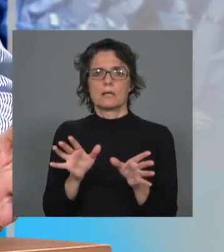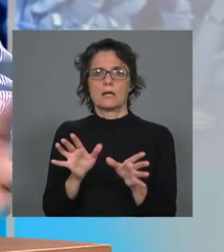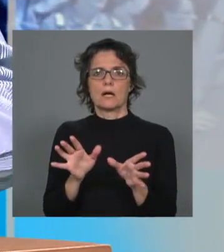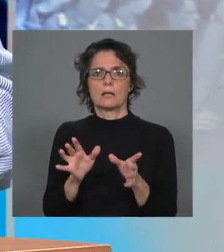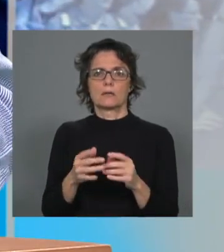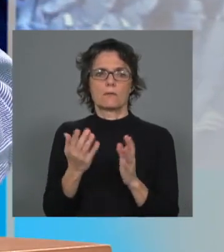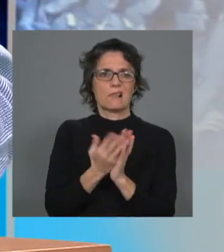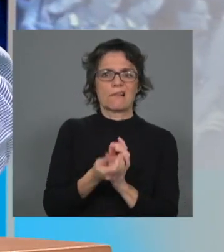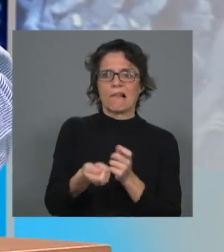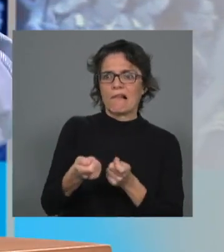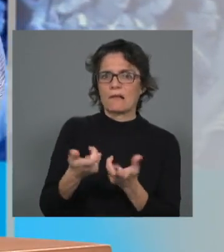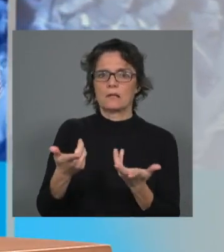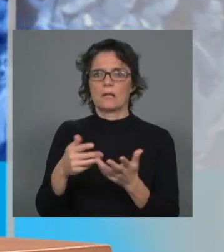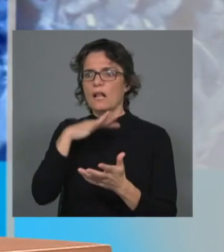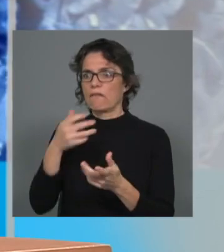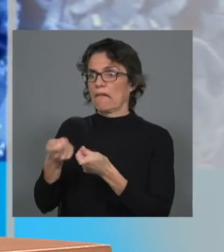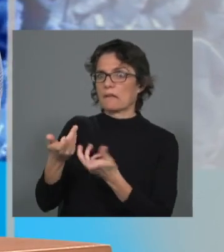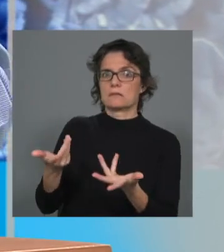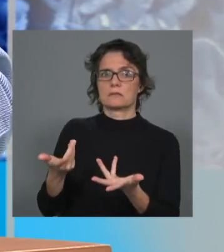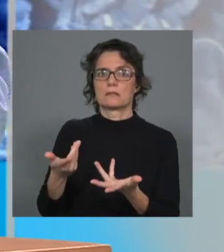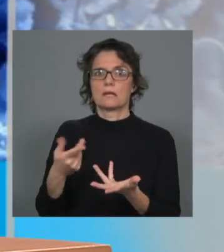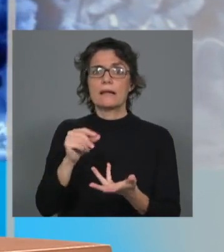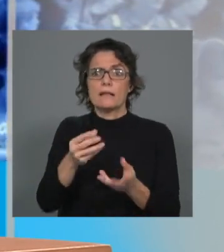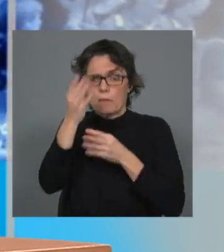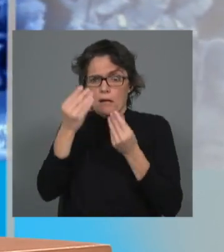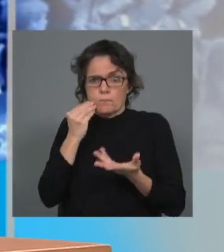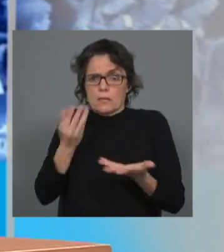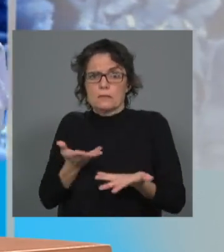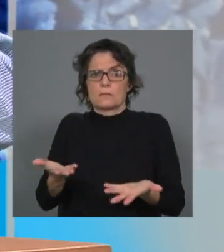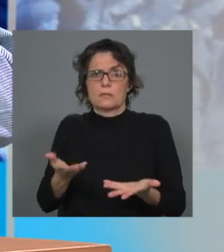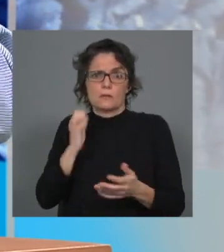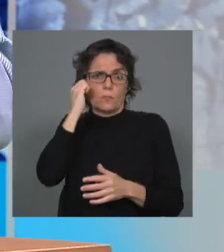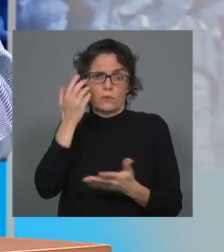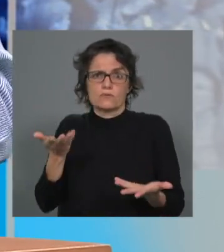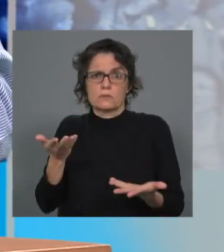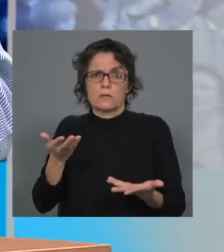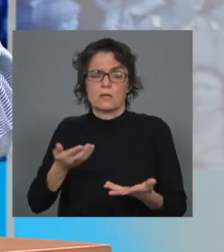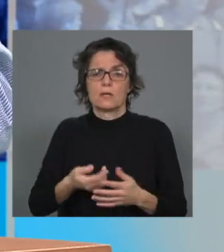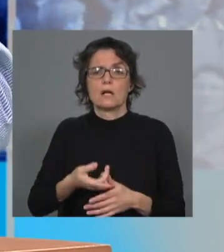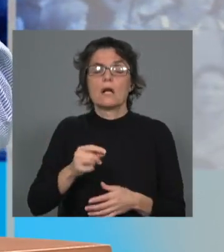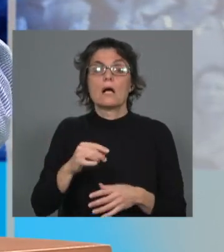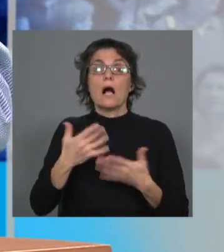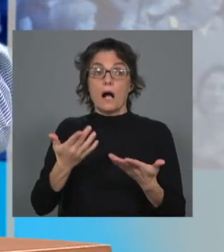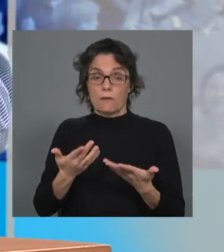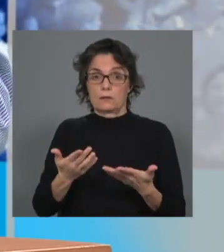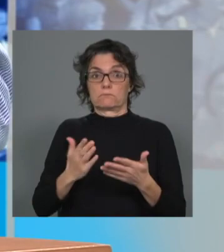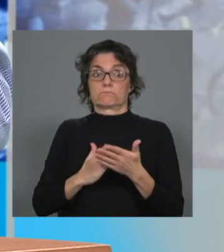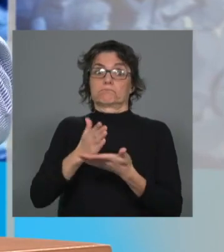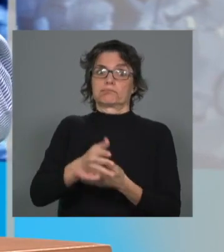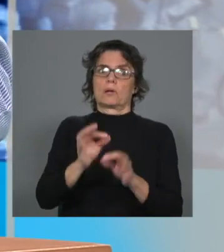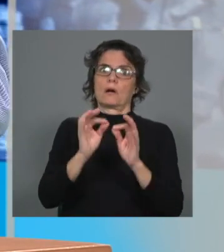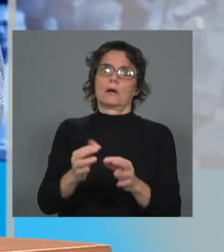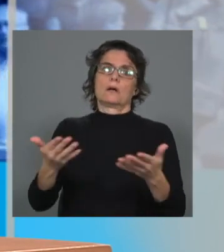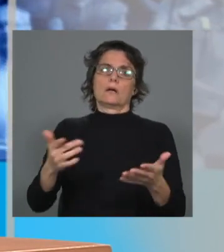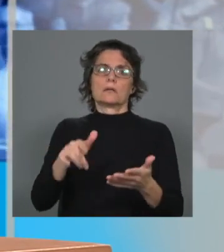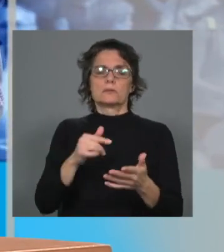dinâmicas escolares, quer para as dinâmicas familiares e quer para a aprendizagem em si, como é evidente. Ultrapassado esse ponto, e uma vez que isso foi possível, isso já